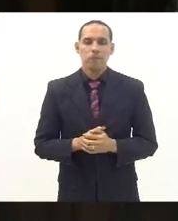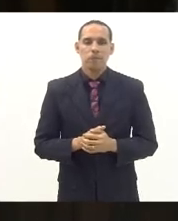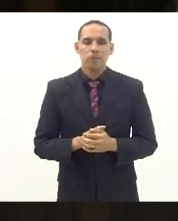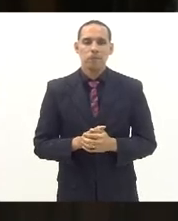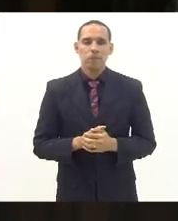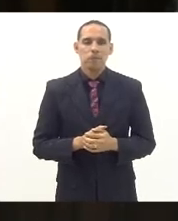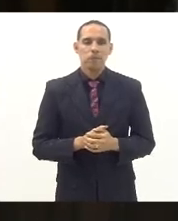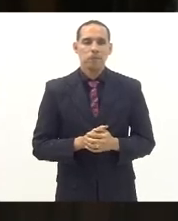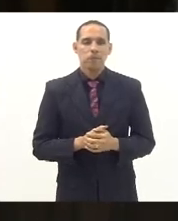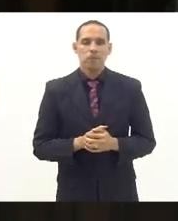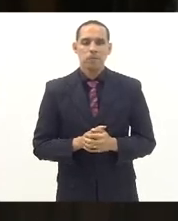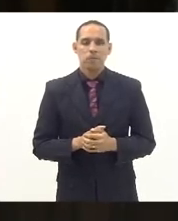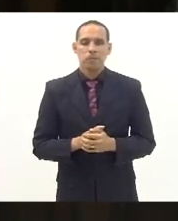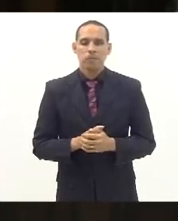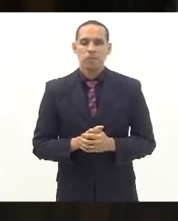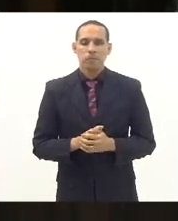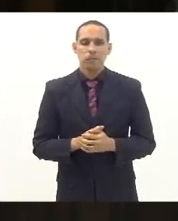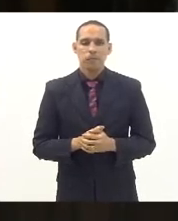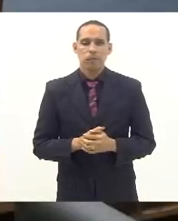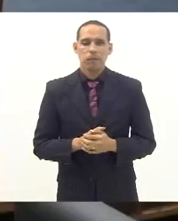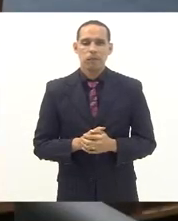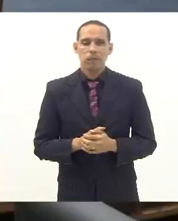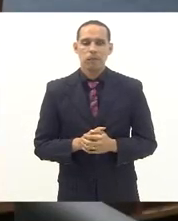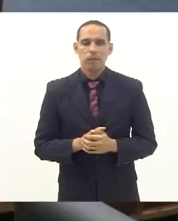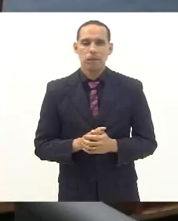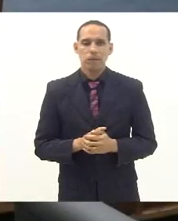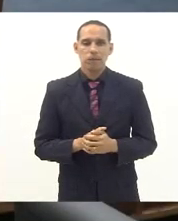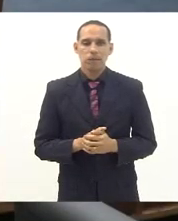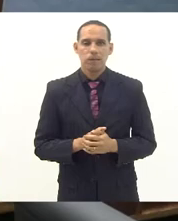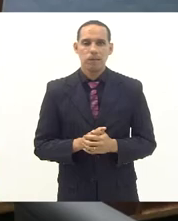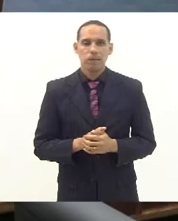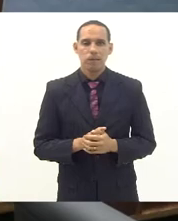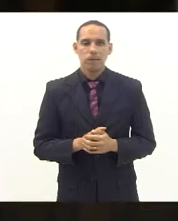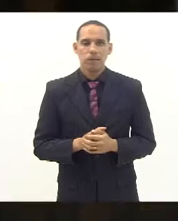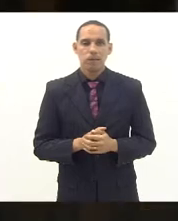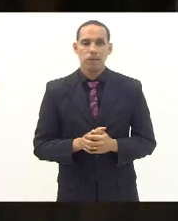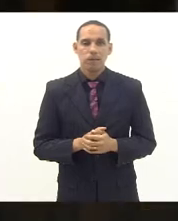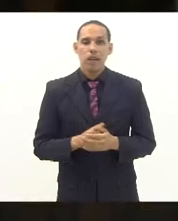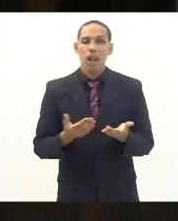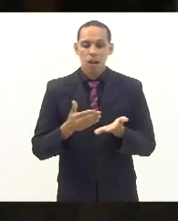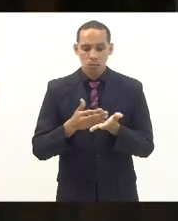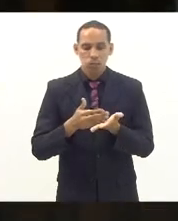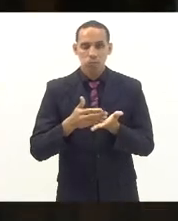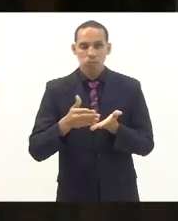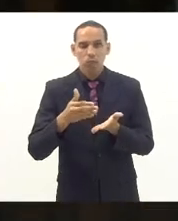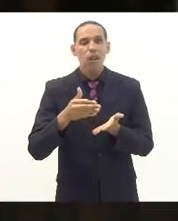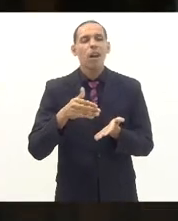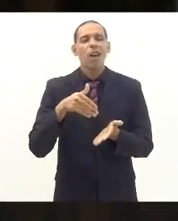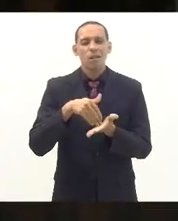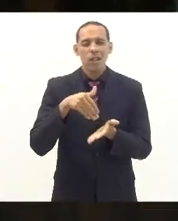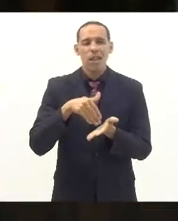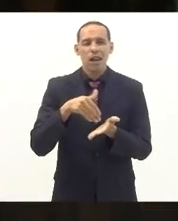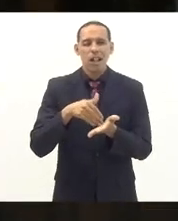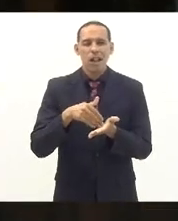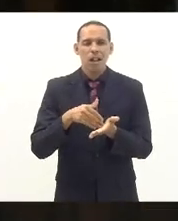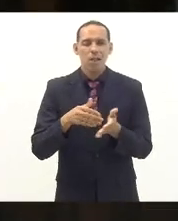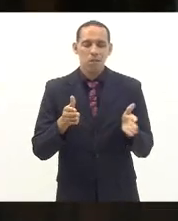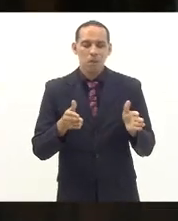E aí Me passa seu expediente final